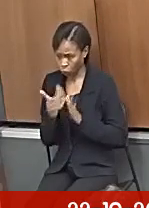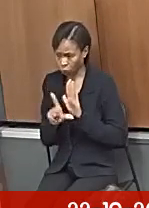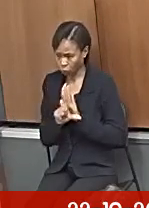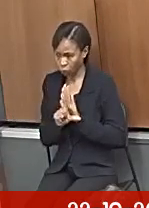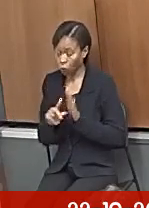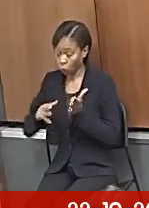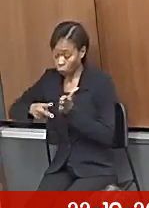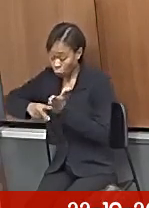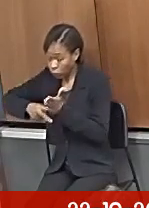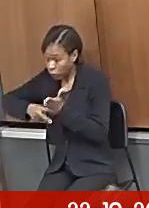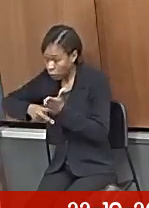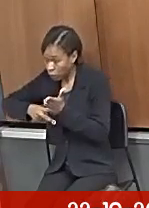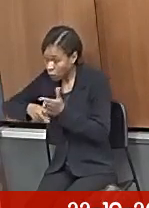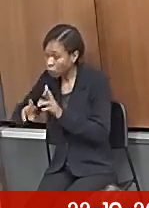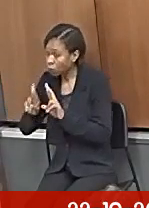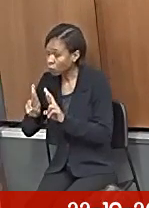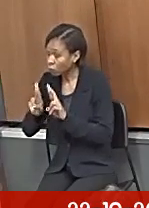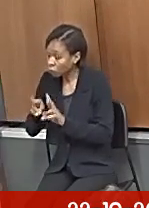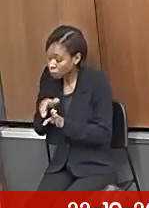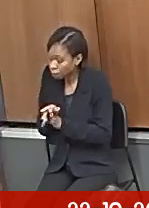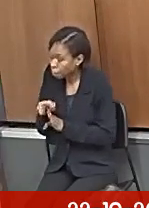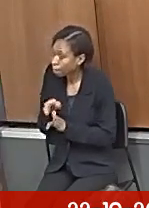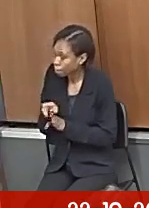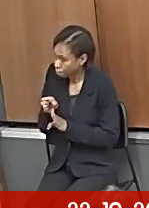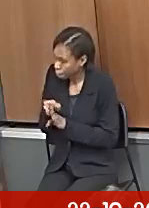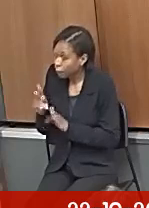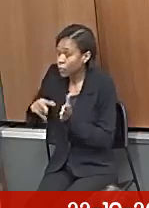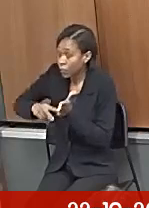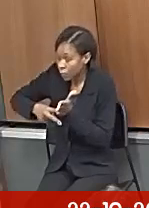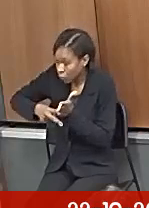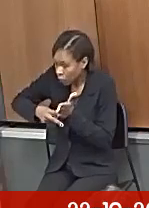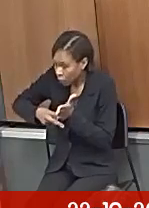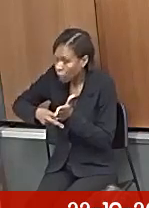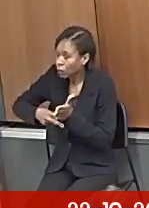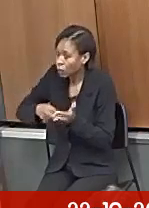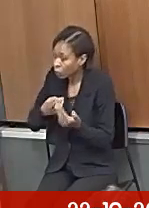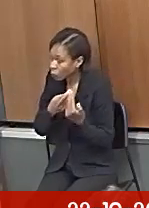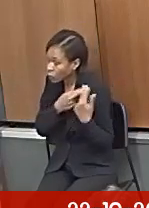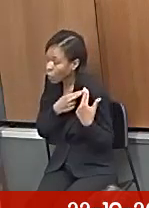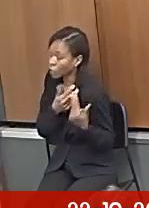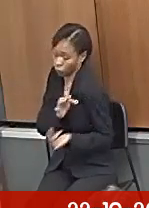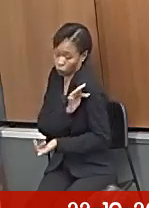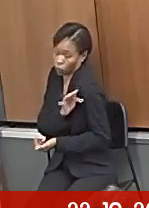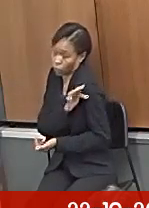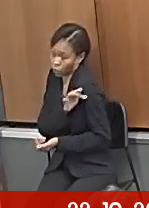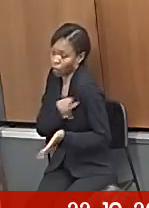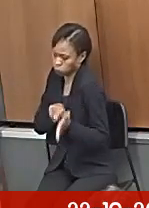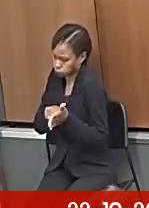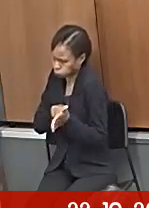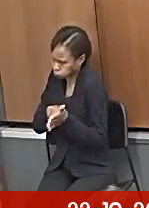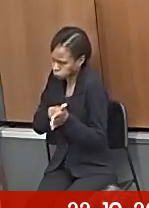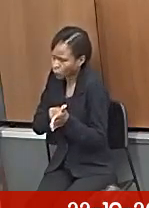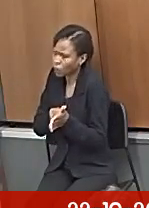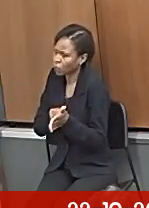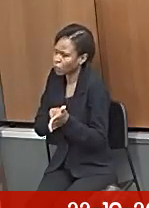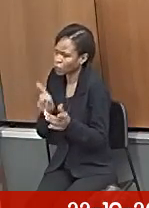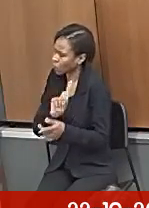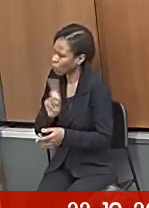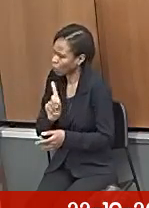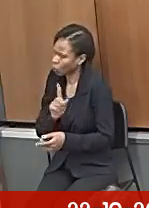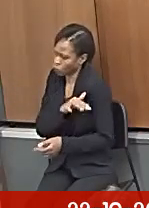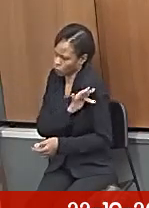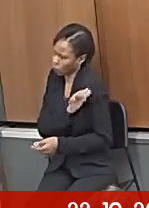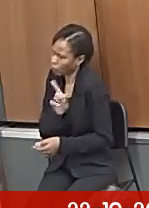sindicato presta a função de orientação, o sindicato não presta a função de fiscalização, não nos cabe fiscalizar, nos